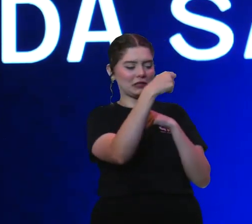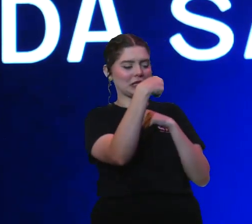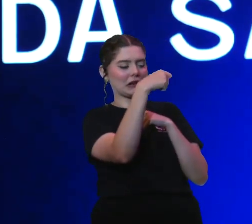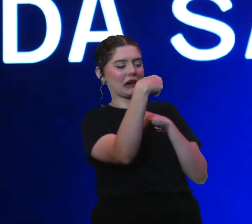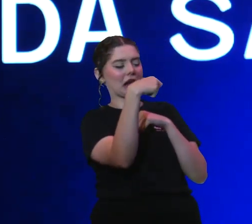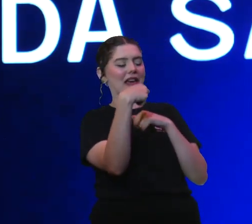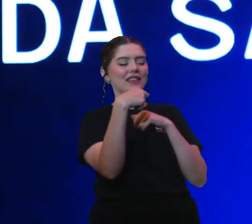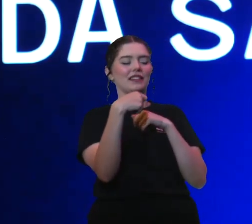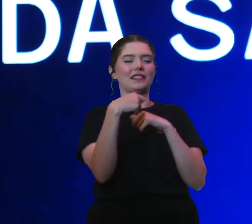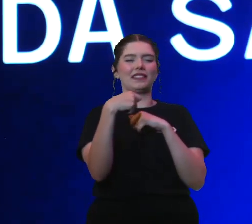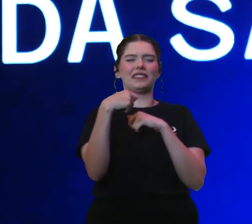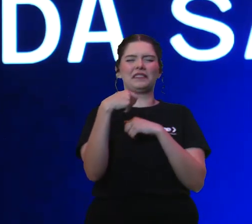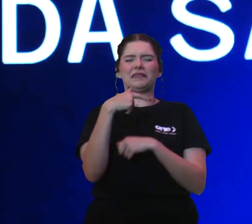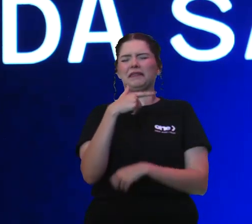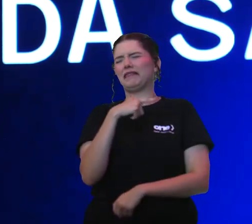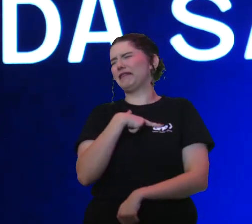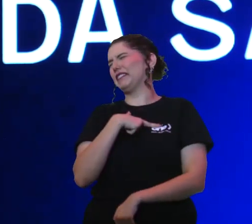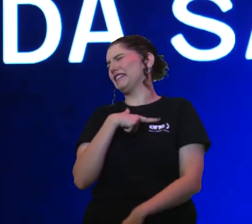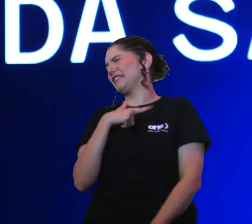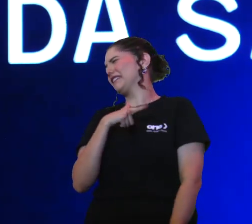negócio complicado.